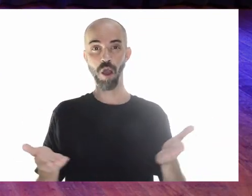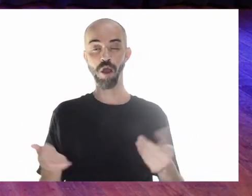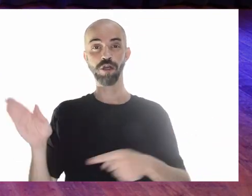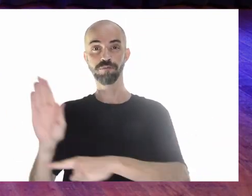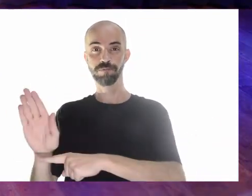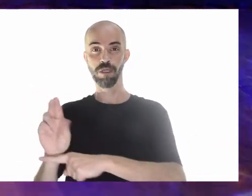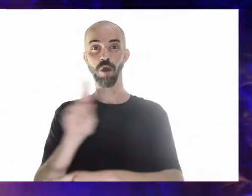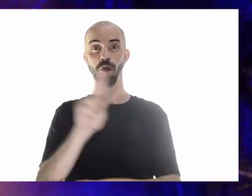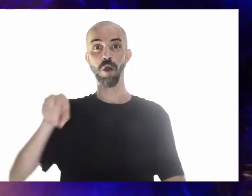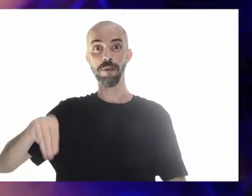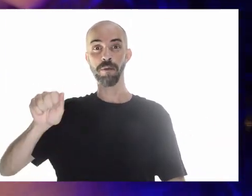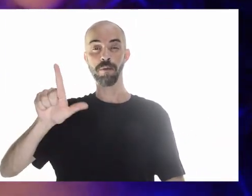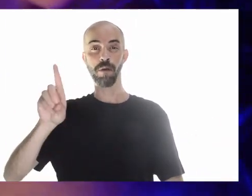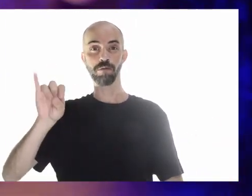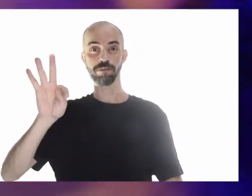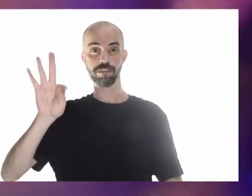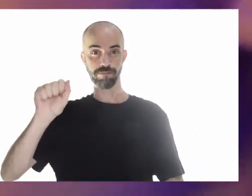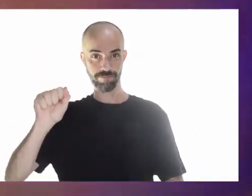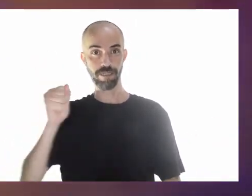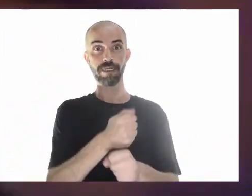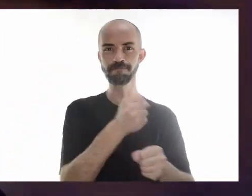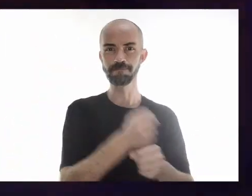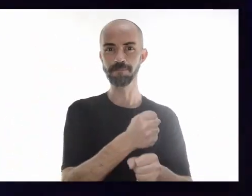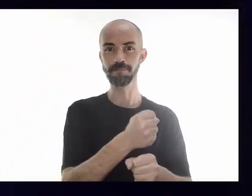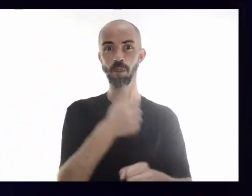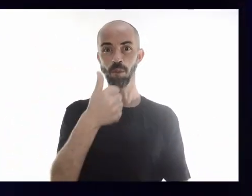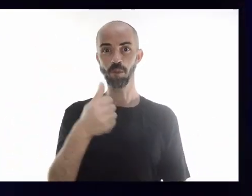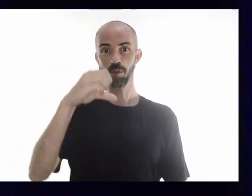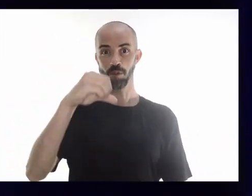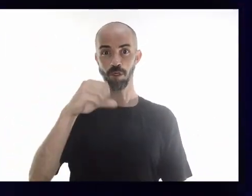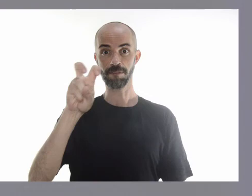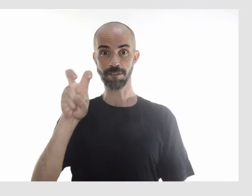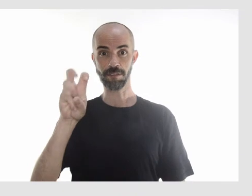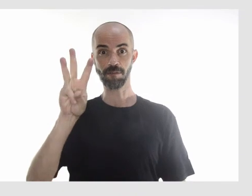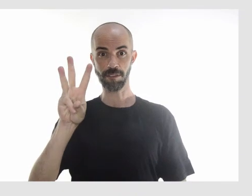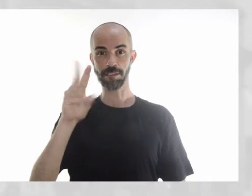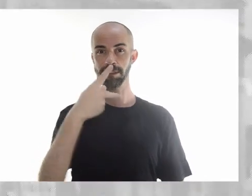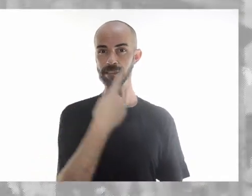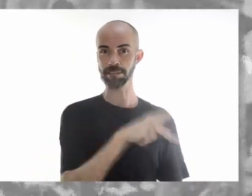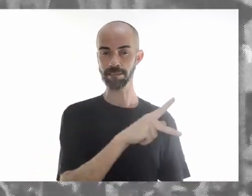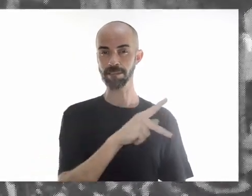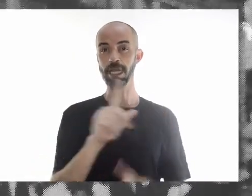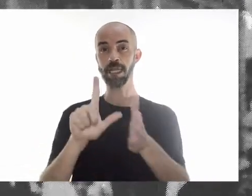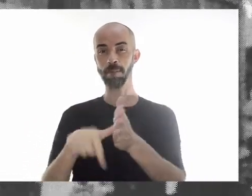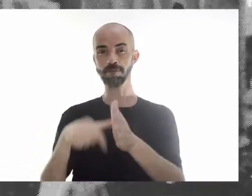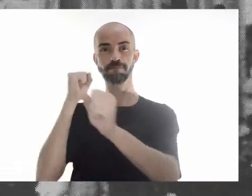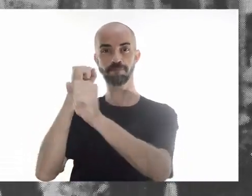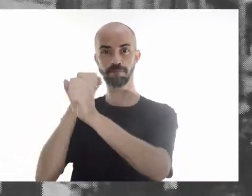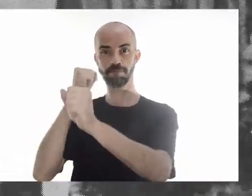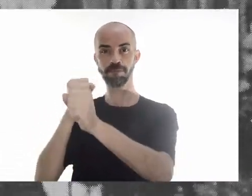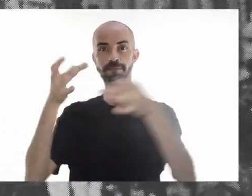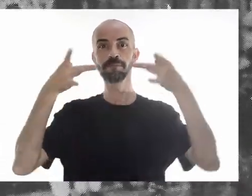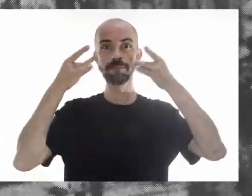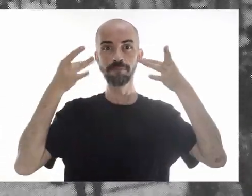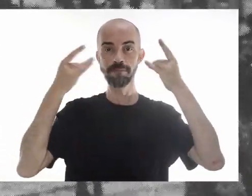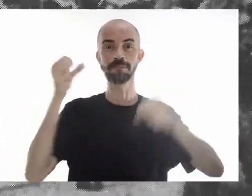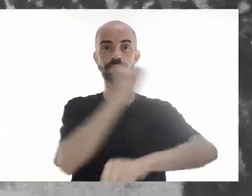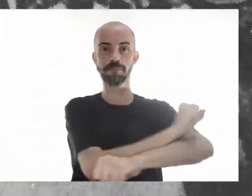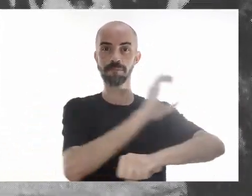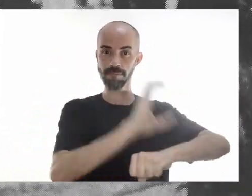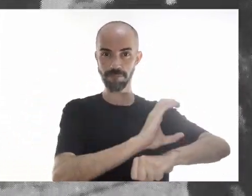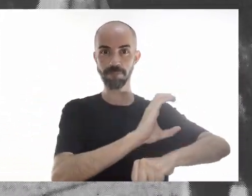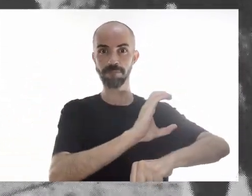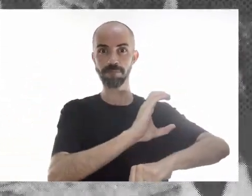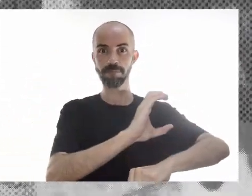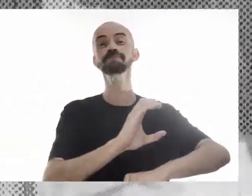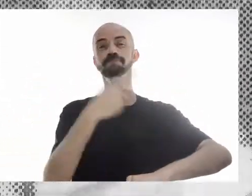Vamos falar agora da Sessão Maldita. Em 1953, após uma reforma, o Teatro São Carlos